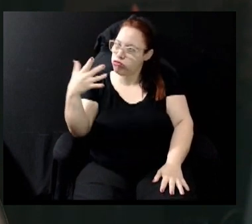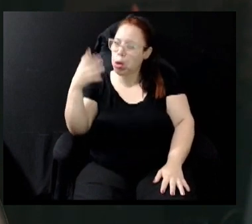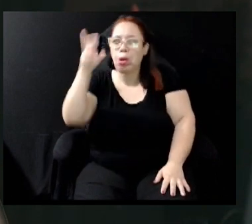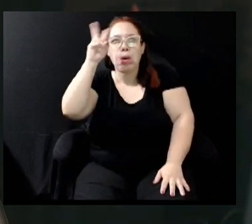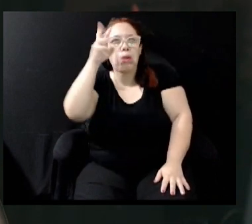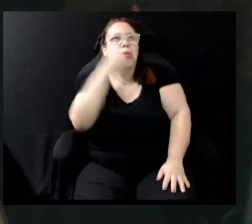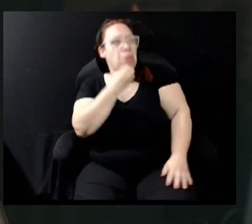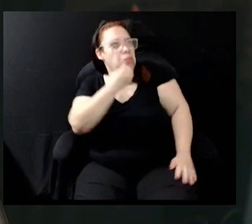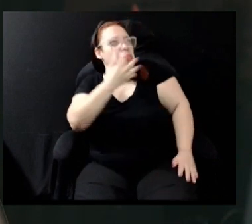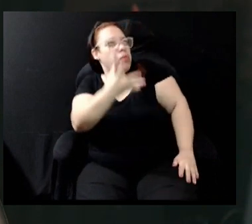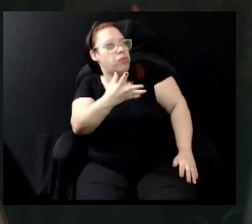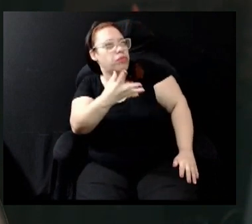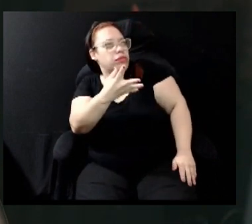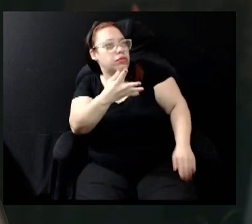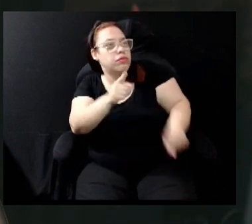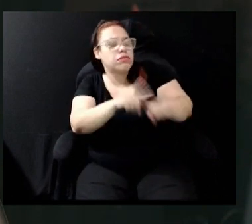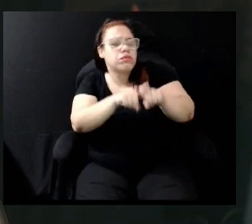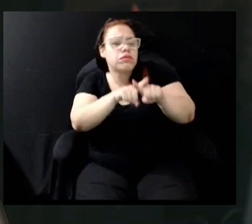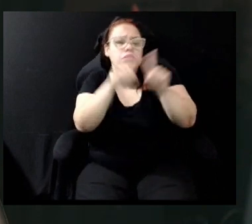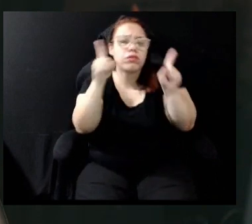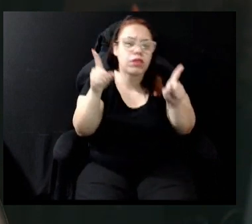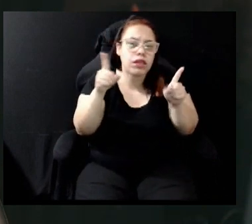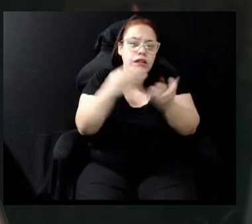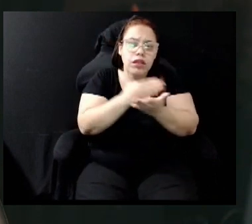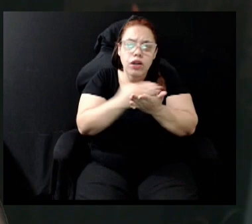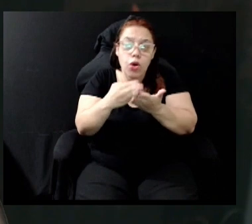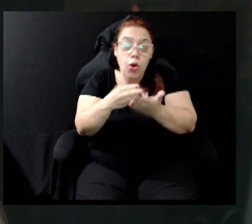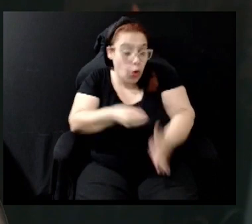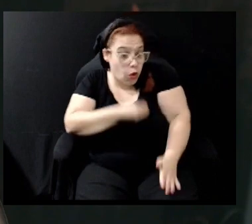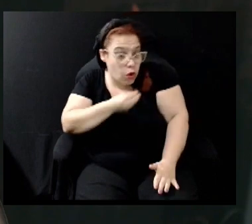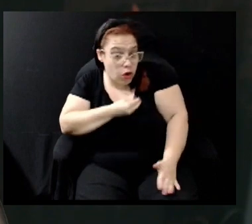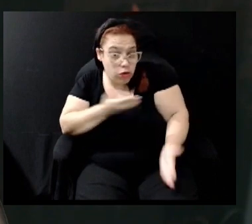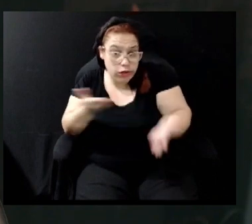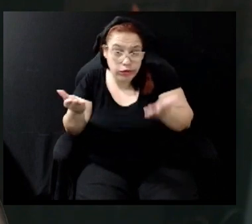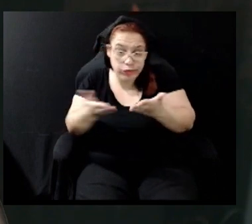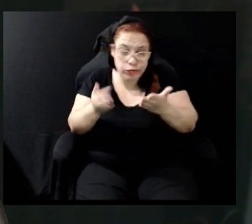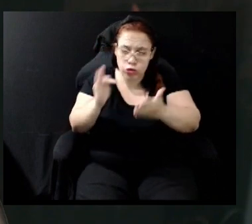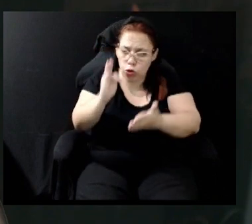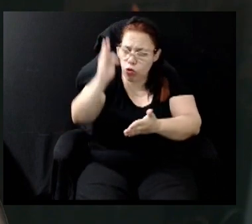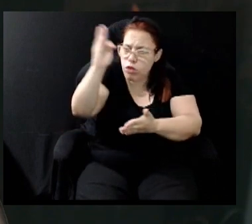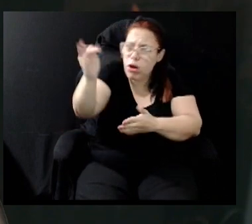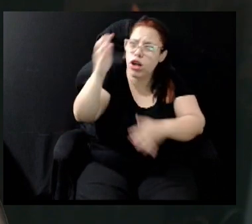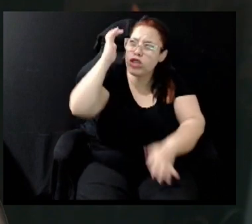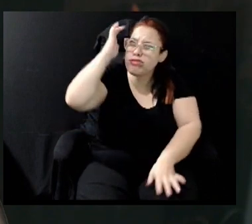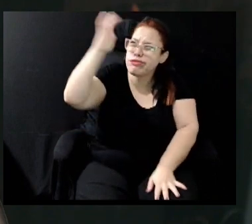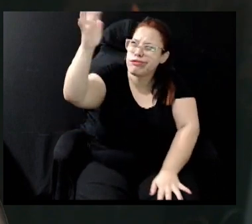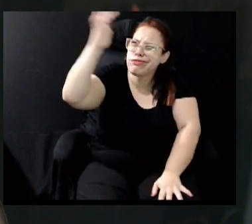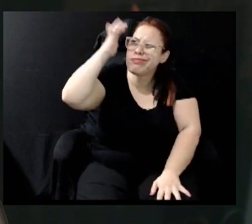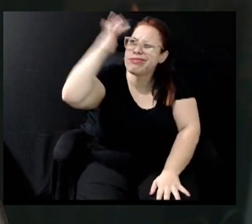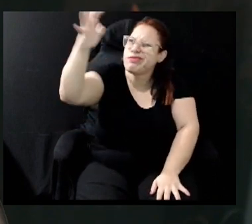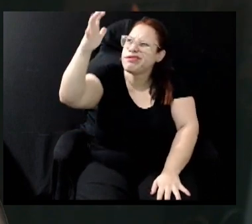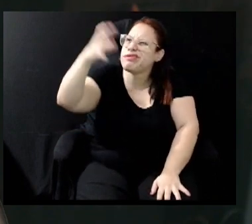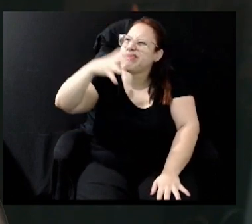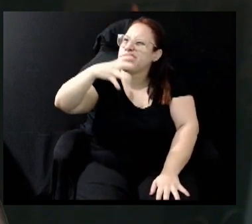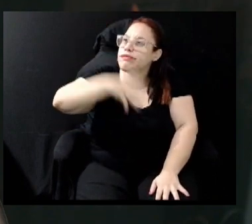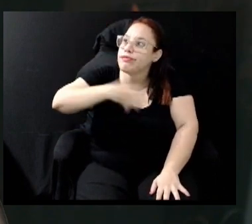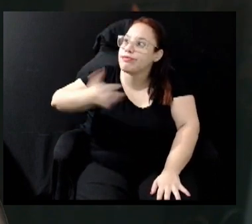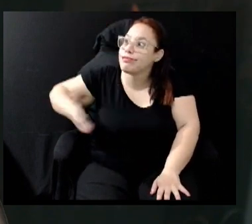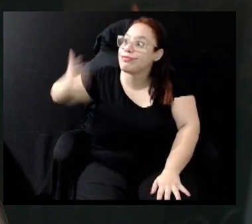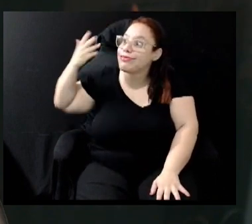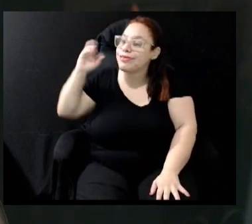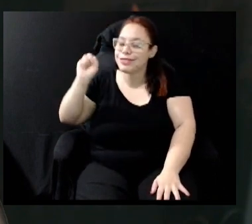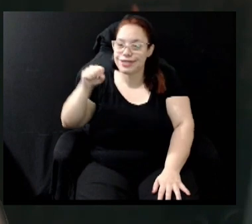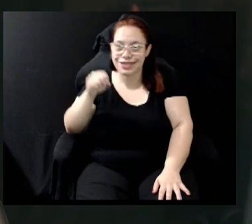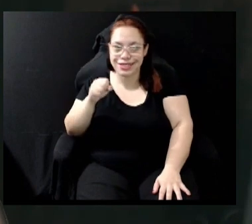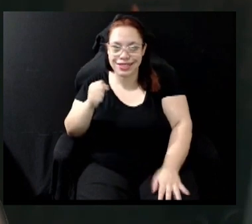Traz, mas que tal você começar a viver o presente, prospectar um futuro e também confortar esse teu passado, né? Vamos lá, mais